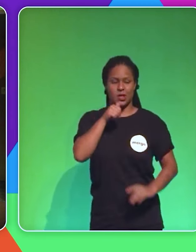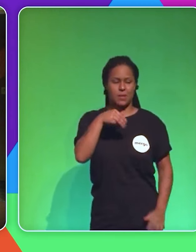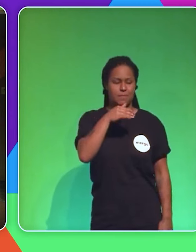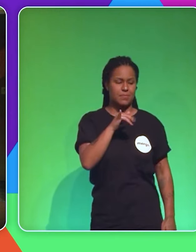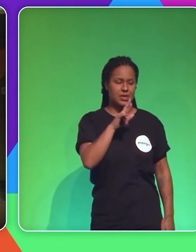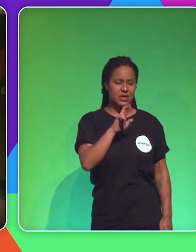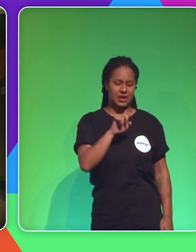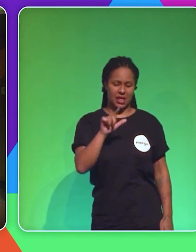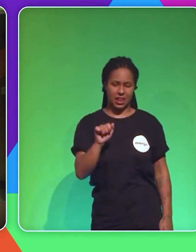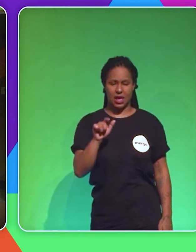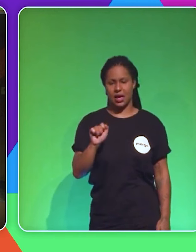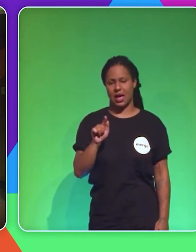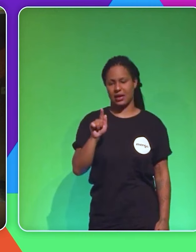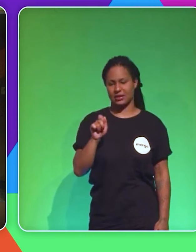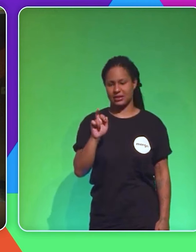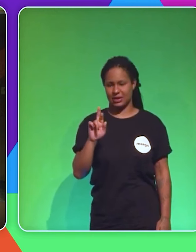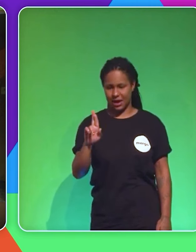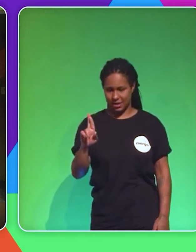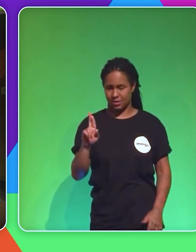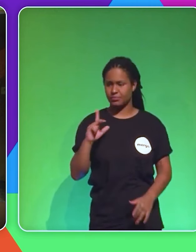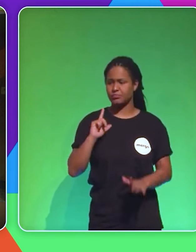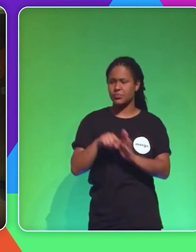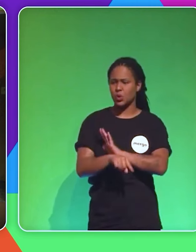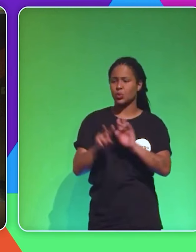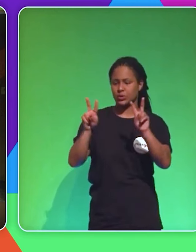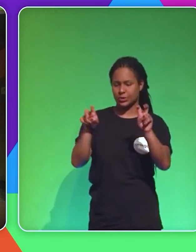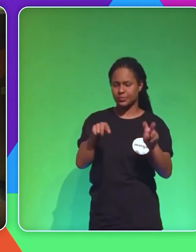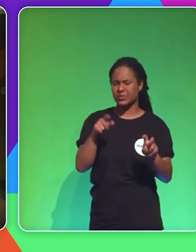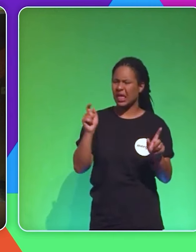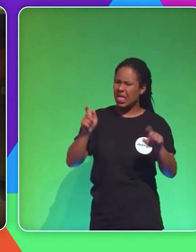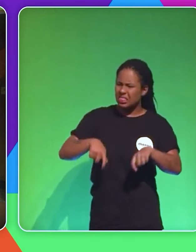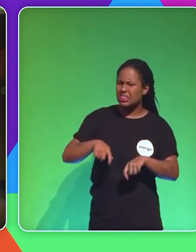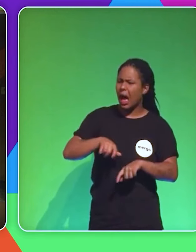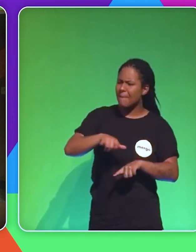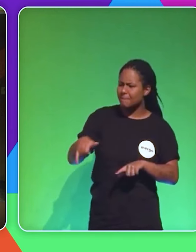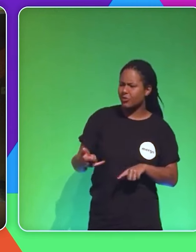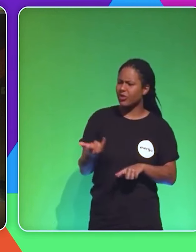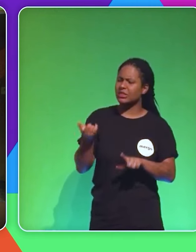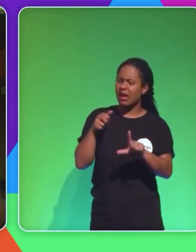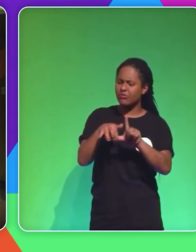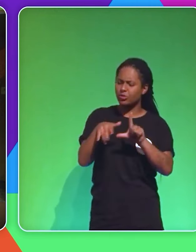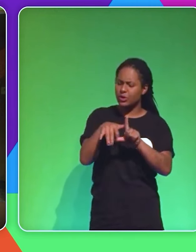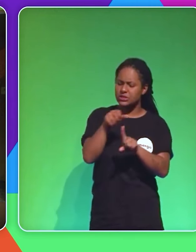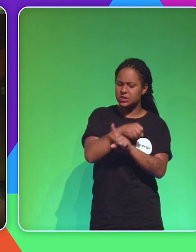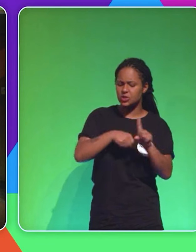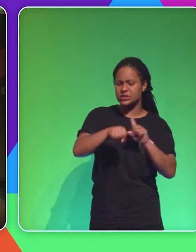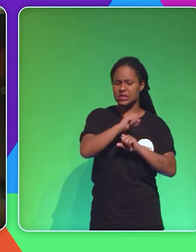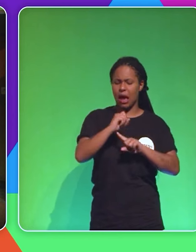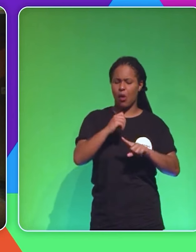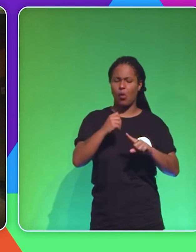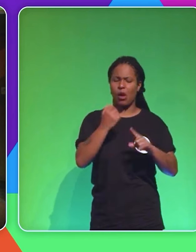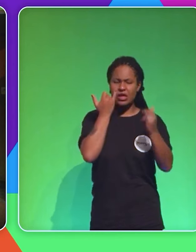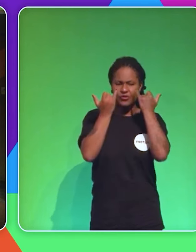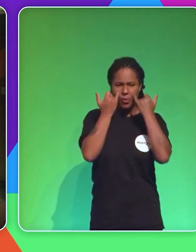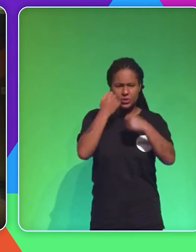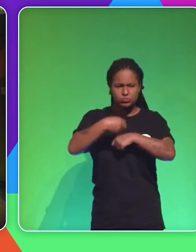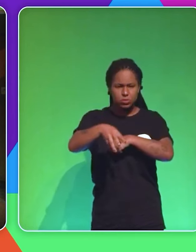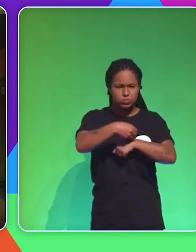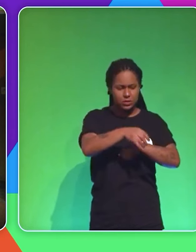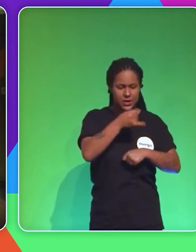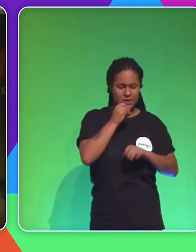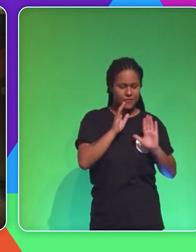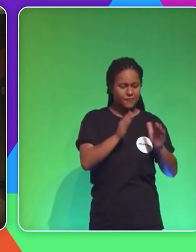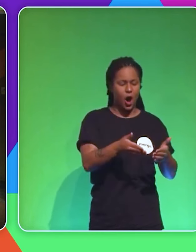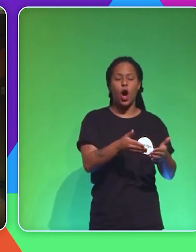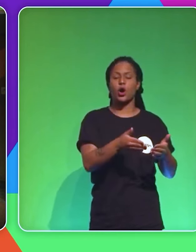Aguiar é possível utilizar da influência social informativa né a prova social com tanto no design como